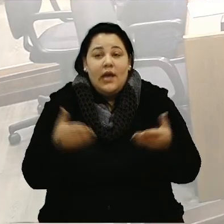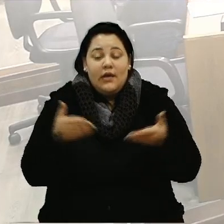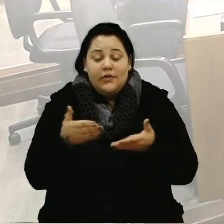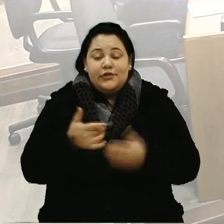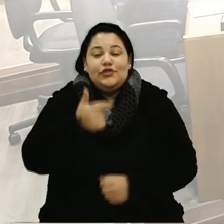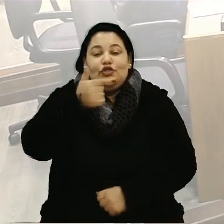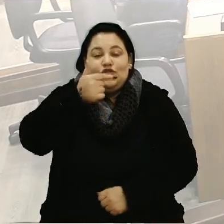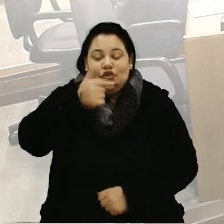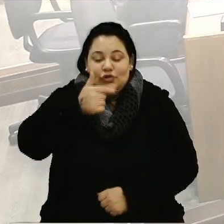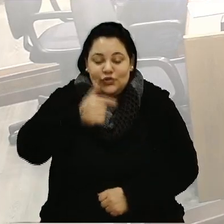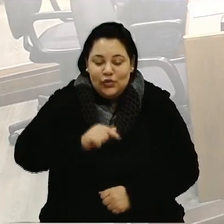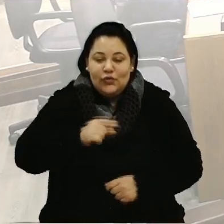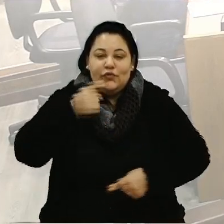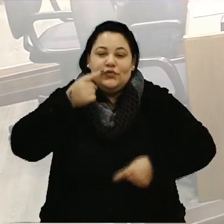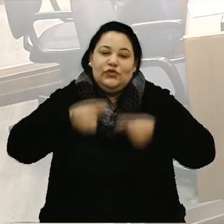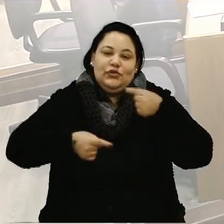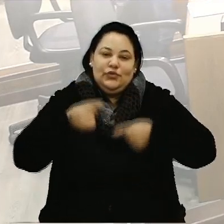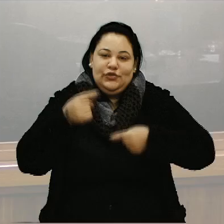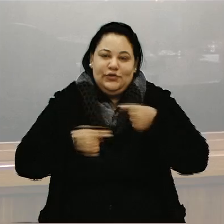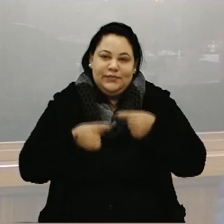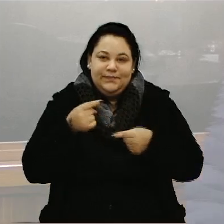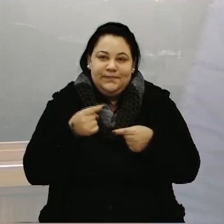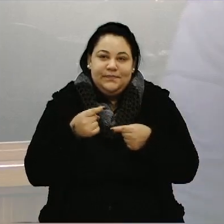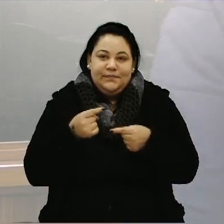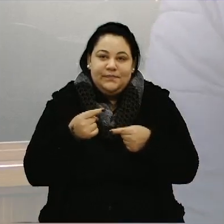uma vez discutindo,